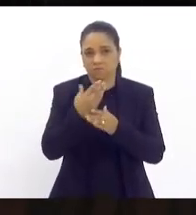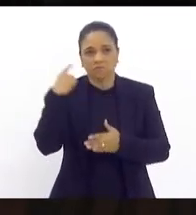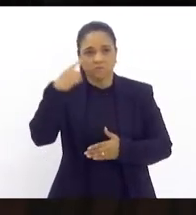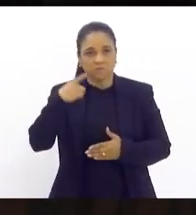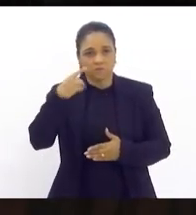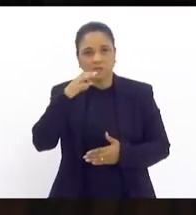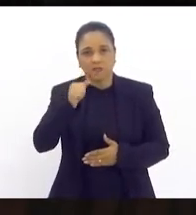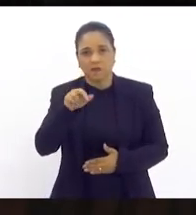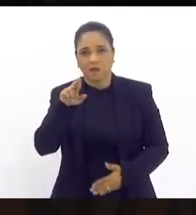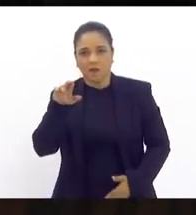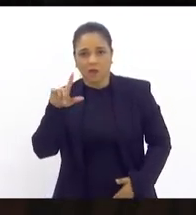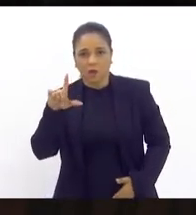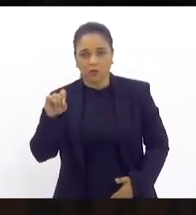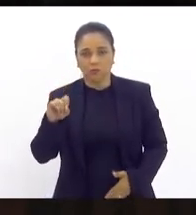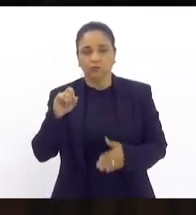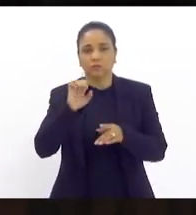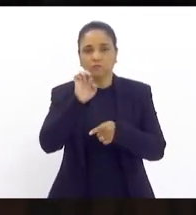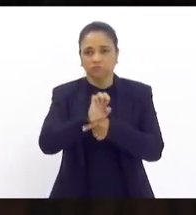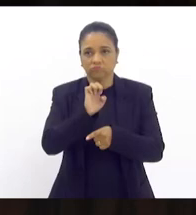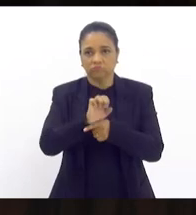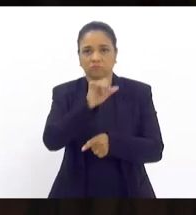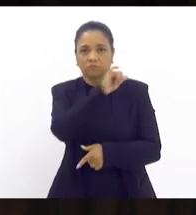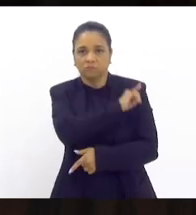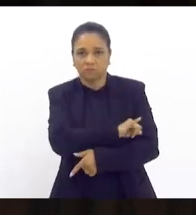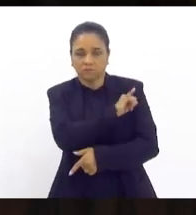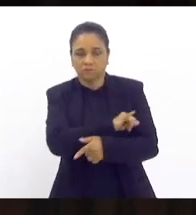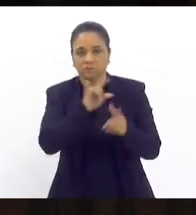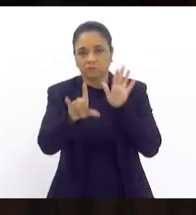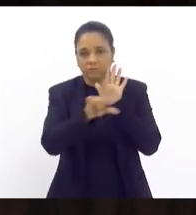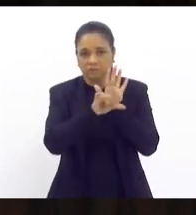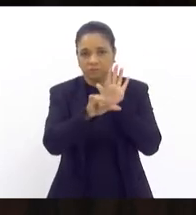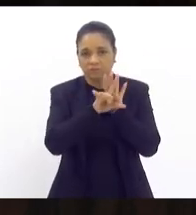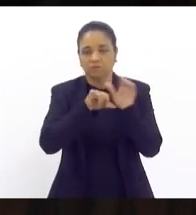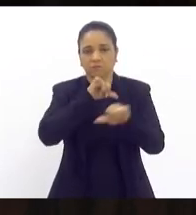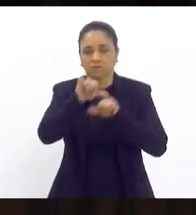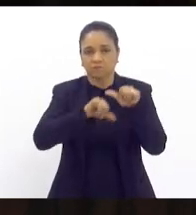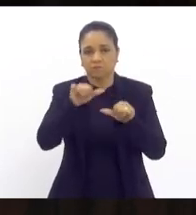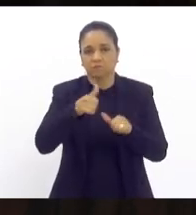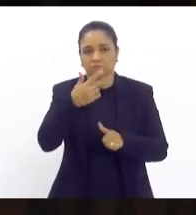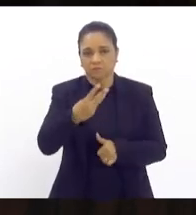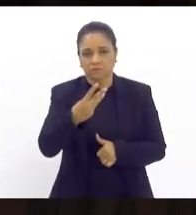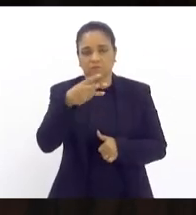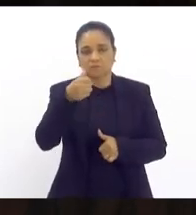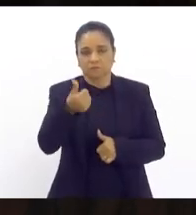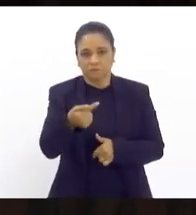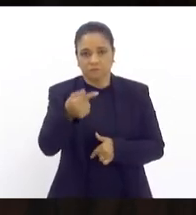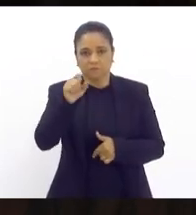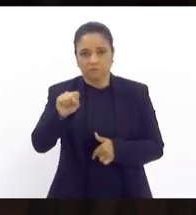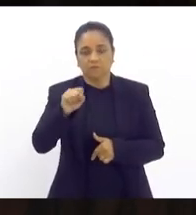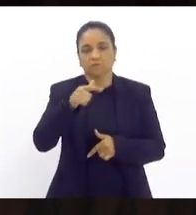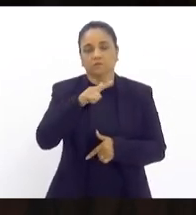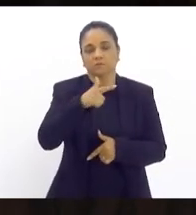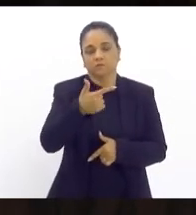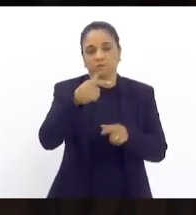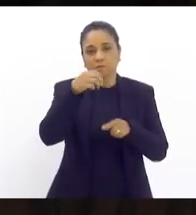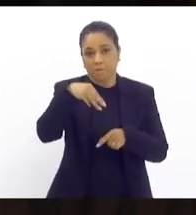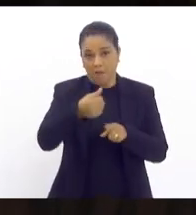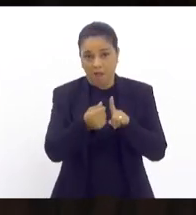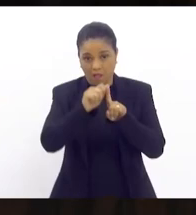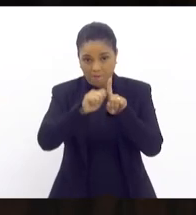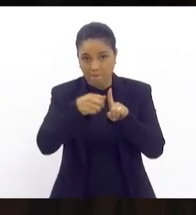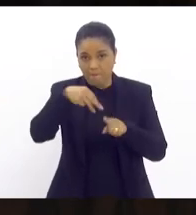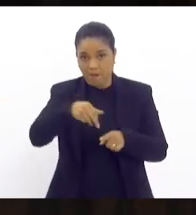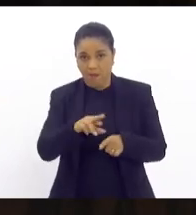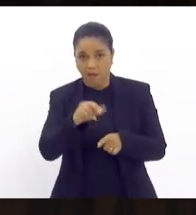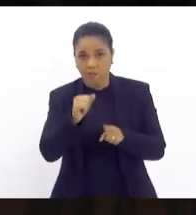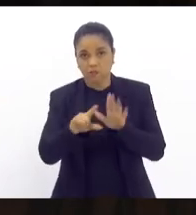Mickey que altera a lei estadual nº 6.978 de 25 de março de 2015 que altera o